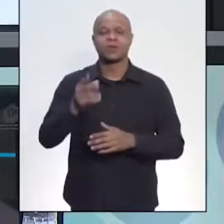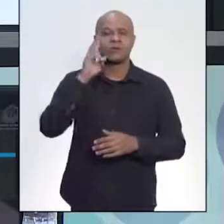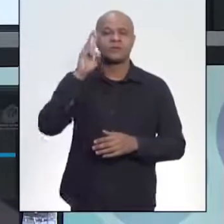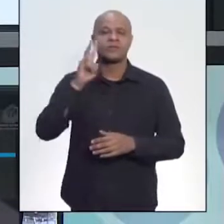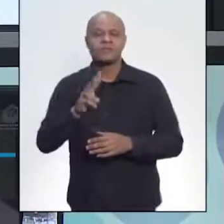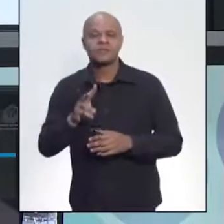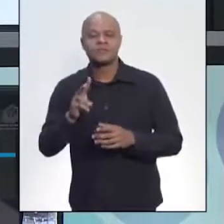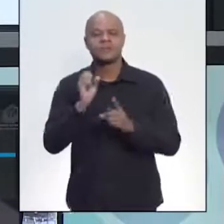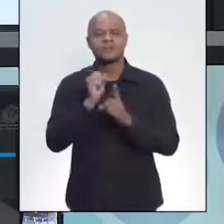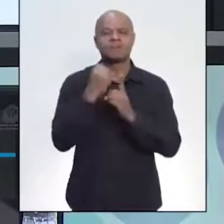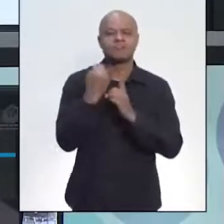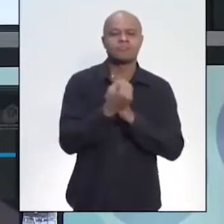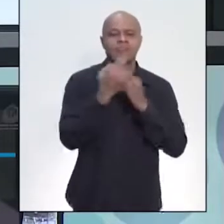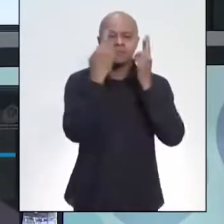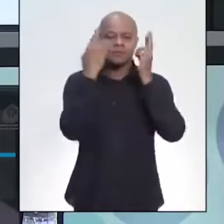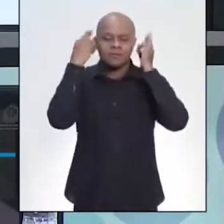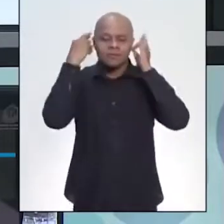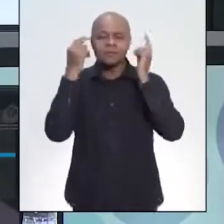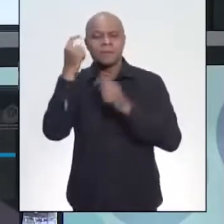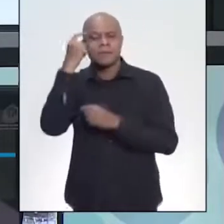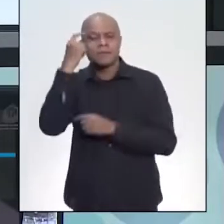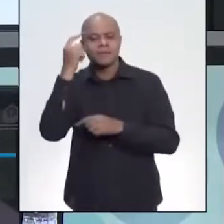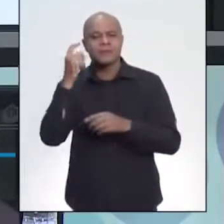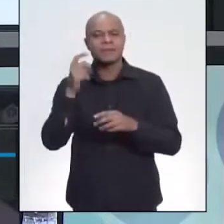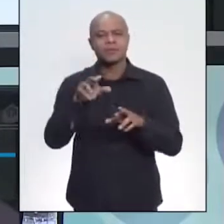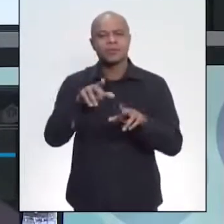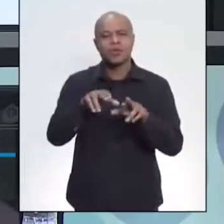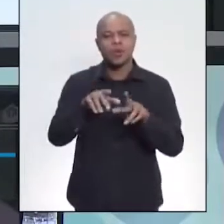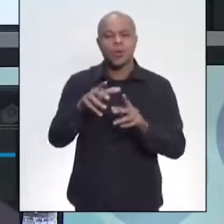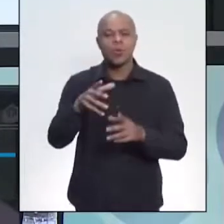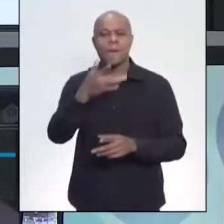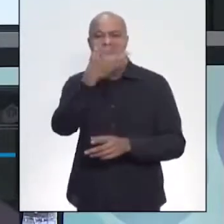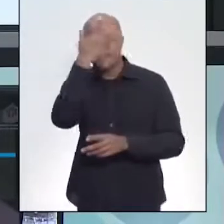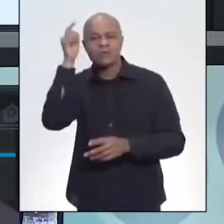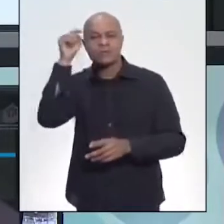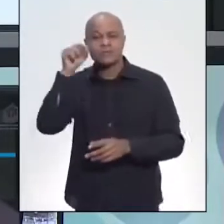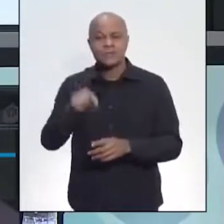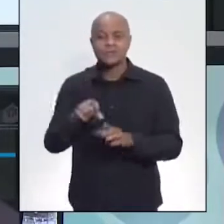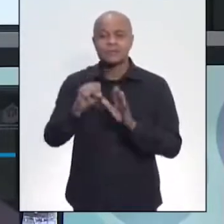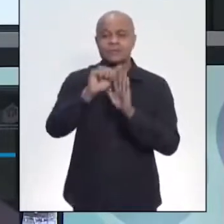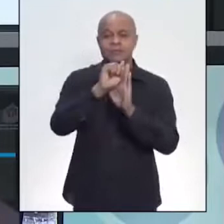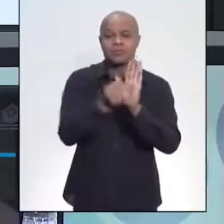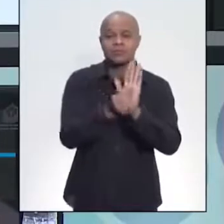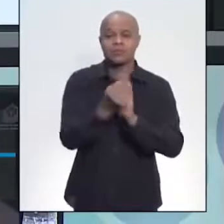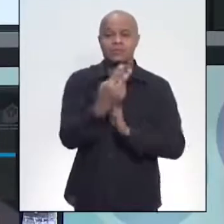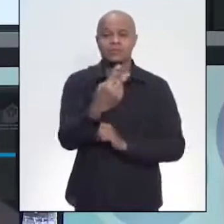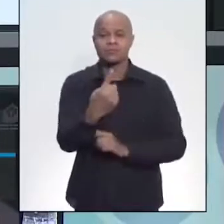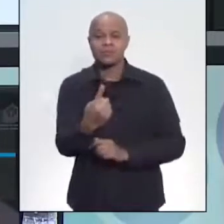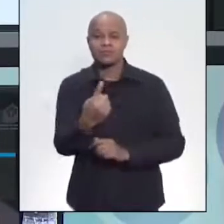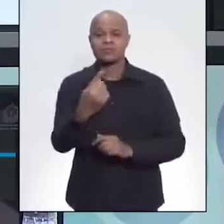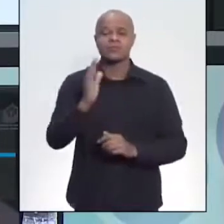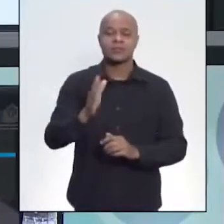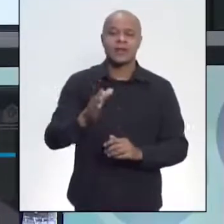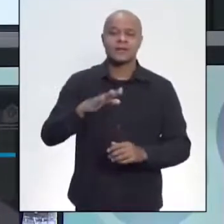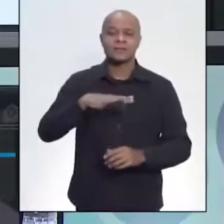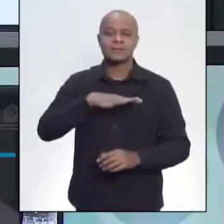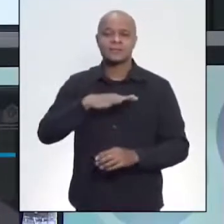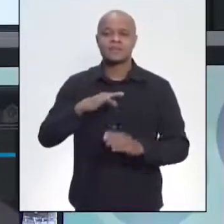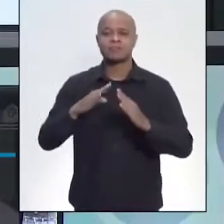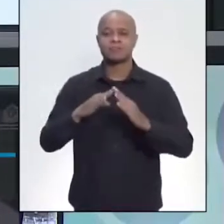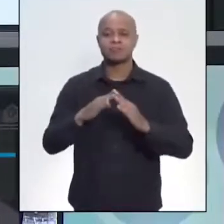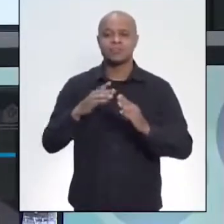com o mesmo sentimento o mesmo pensamento que eu tenho hoje sendo uma pessoa do Século 21 a pessoa que mora na cidade